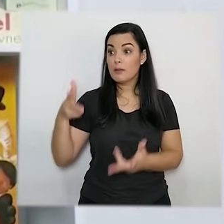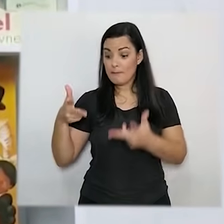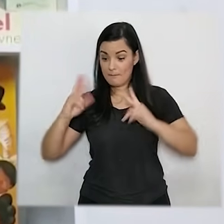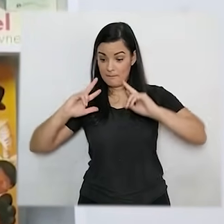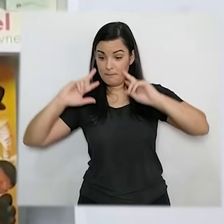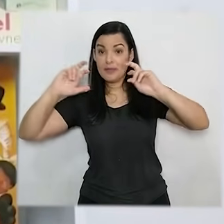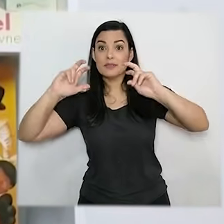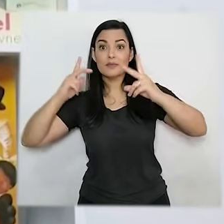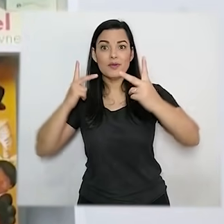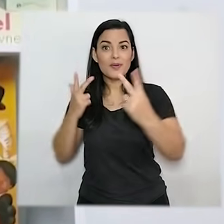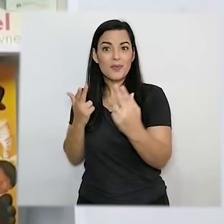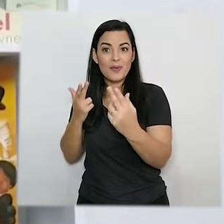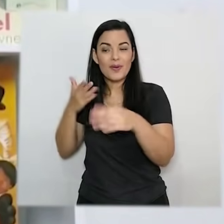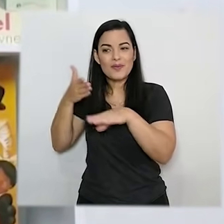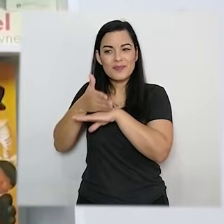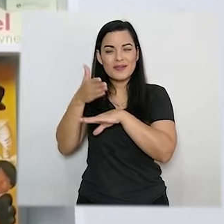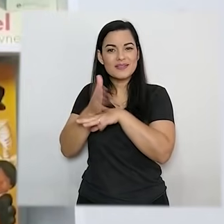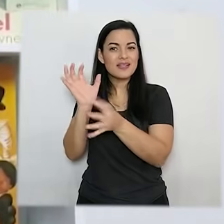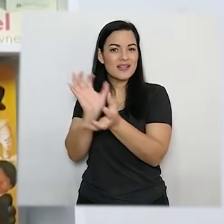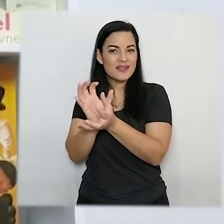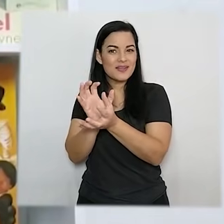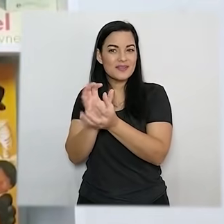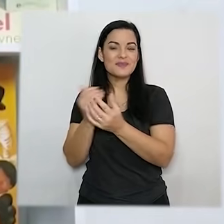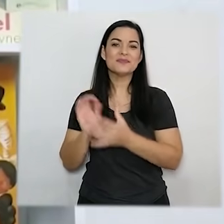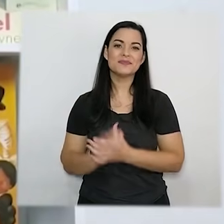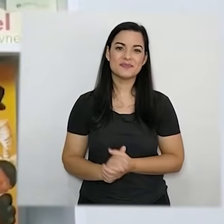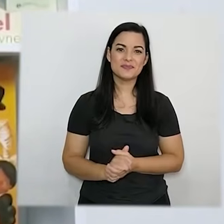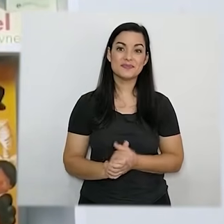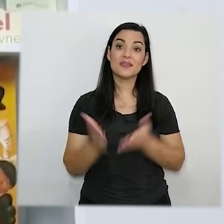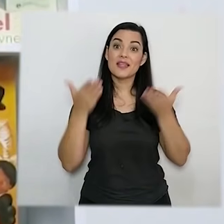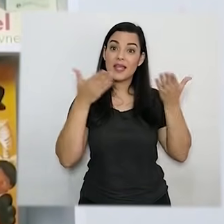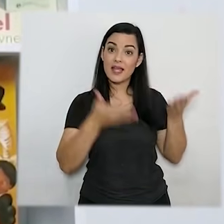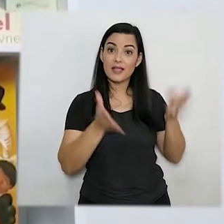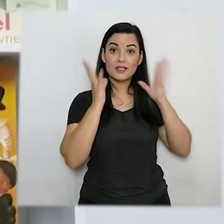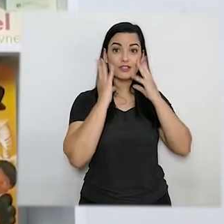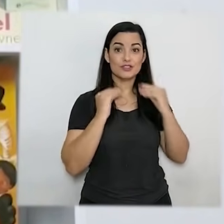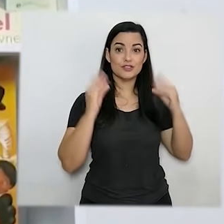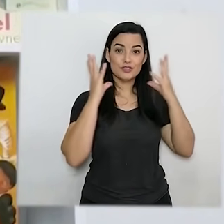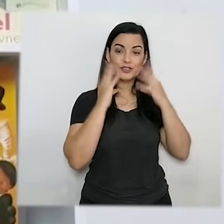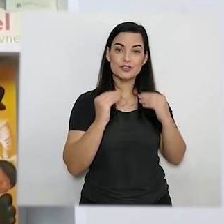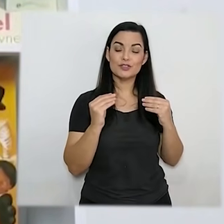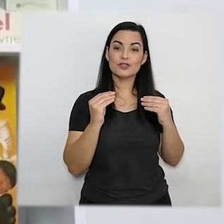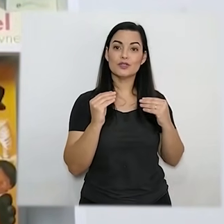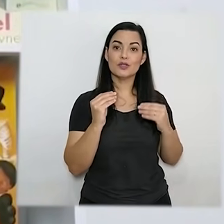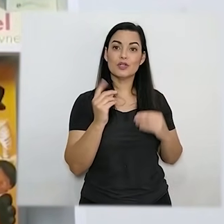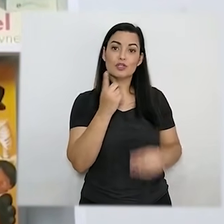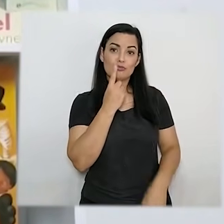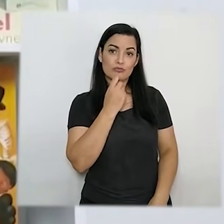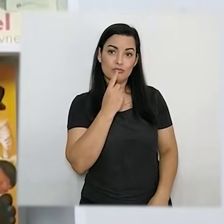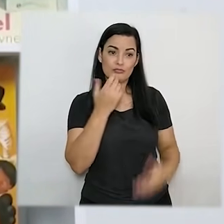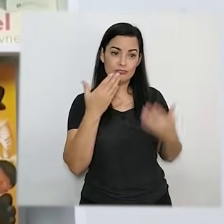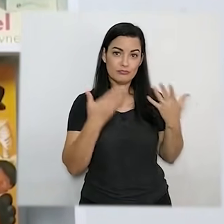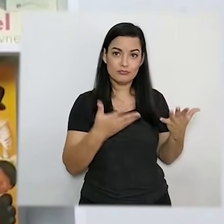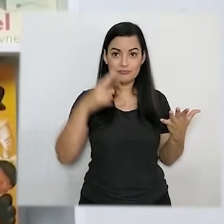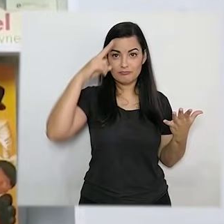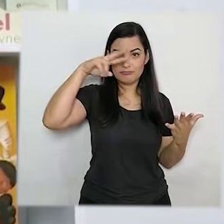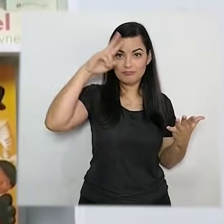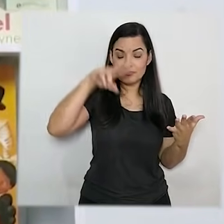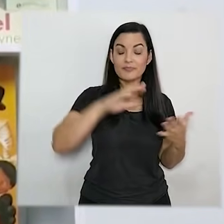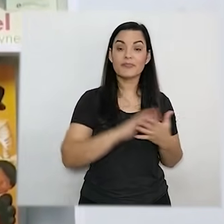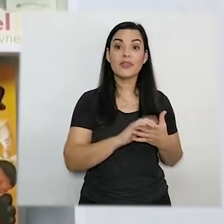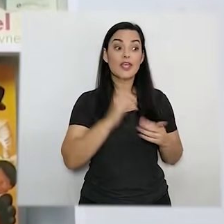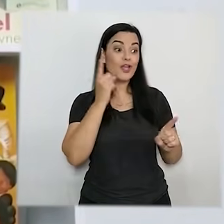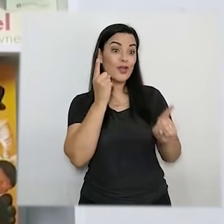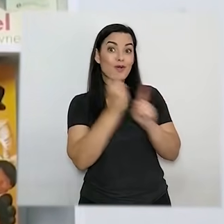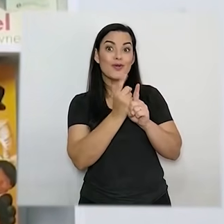como parte de um grupo. Aqui, na história do medonho, quando ele encontra a medonha, ele pode conversar sobre os